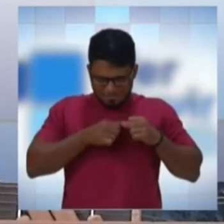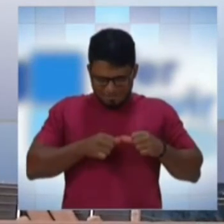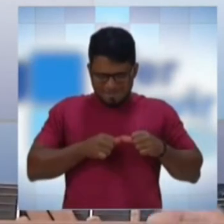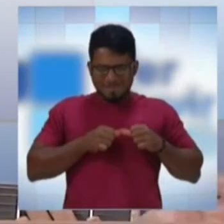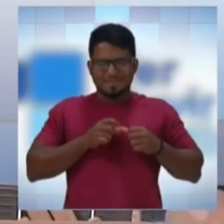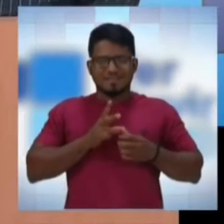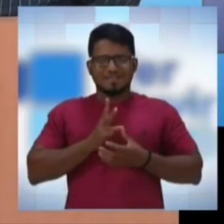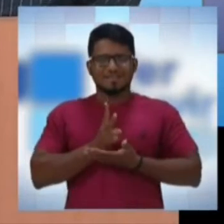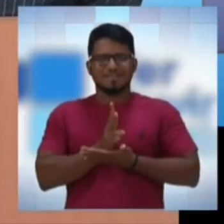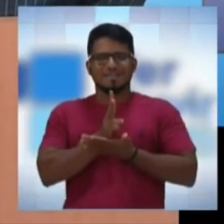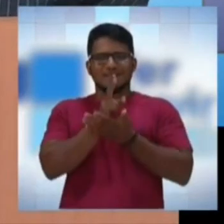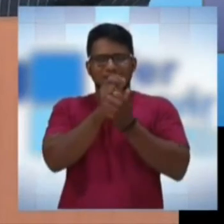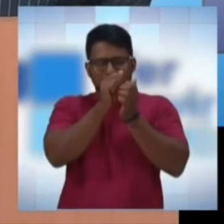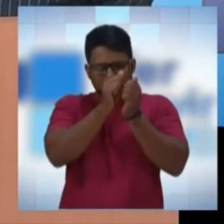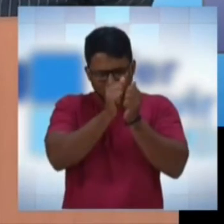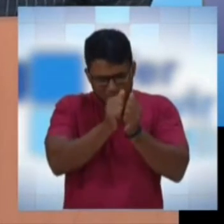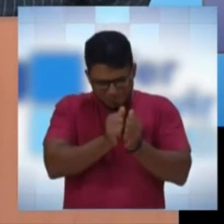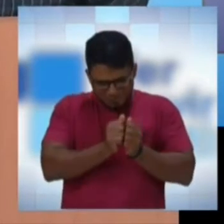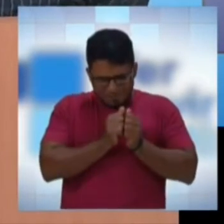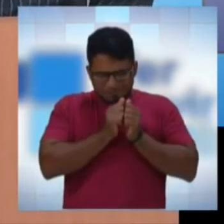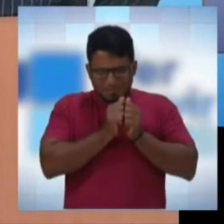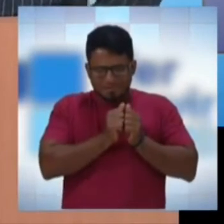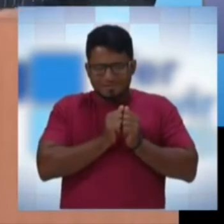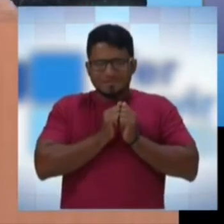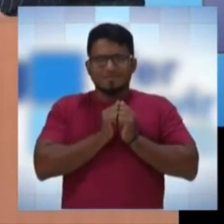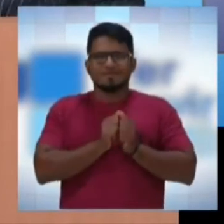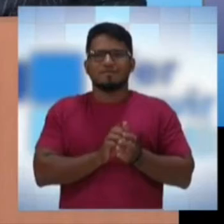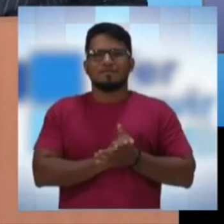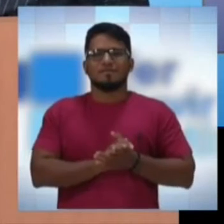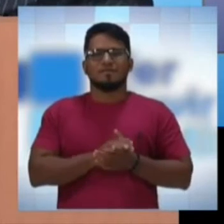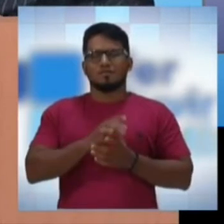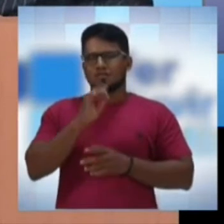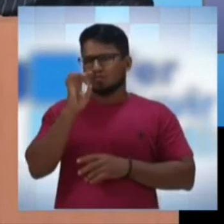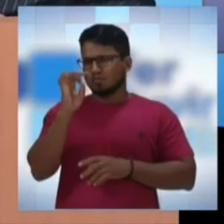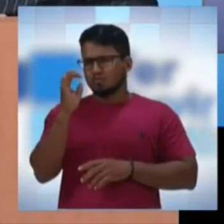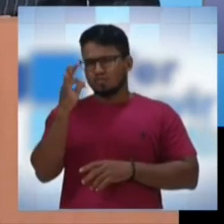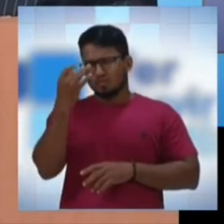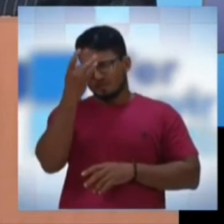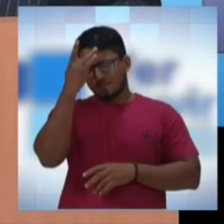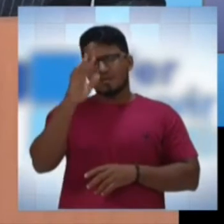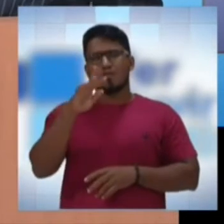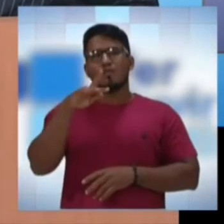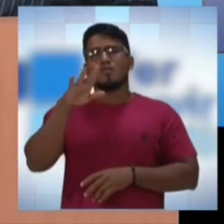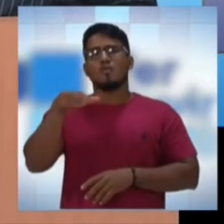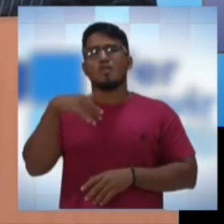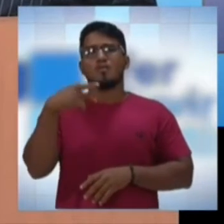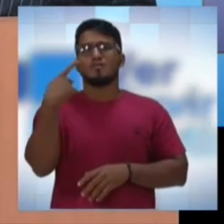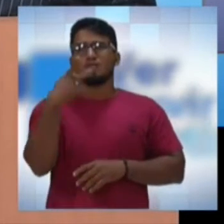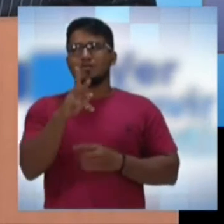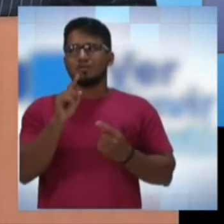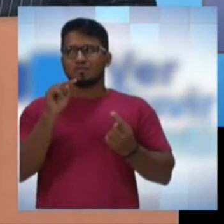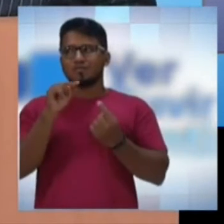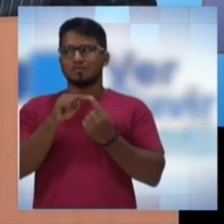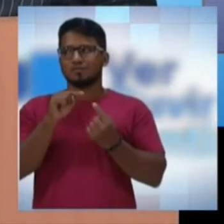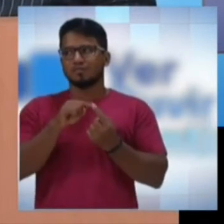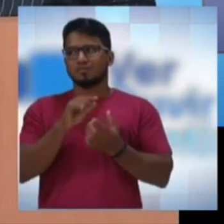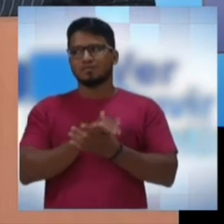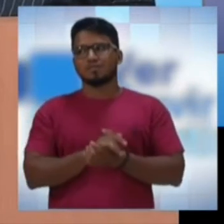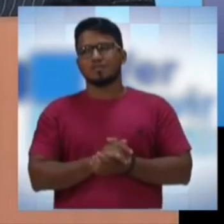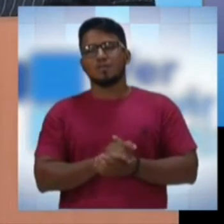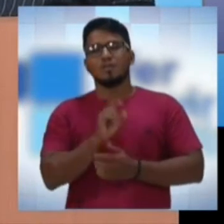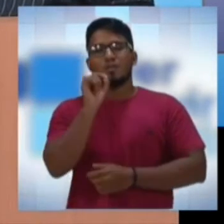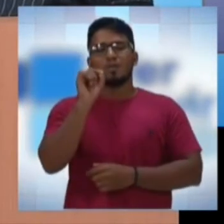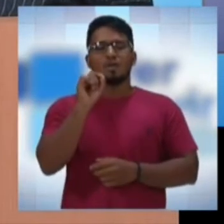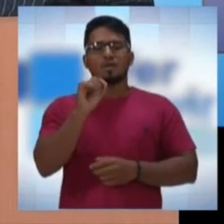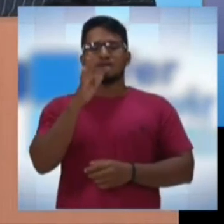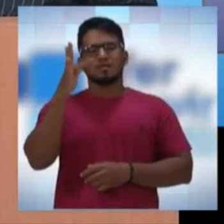fim. Sim, quando o amor está invadindo, tudo é mais fácil, né? Tudo se torna mais fácil. Francisco, qual o seu